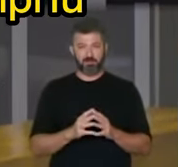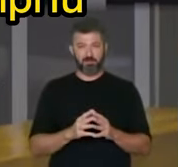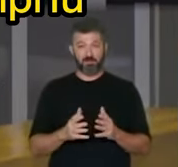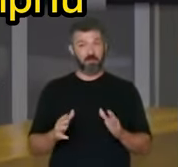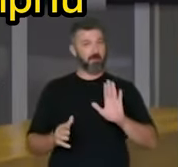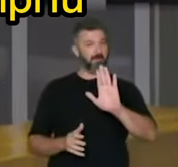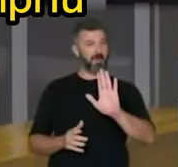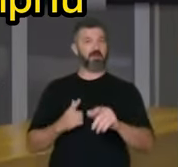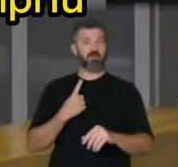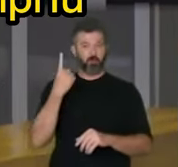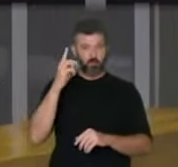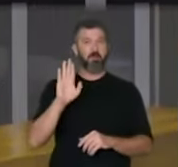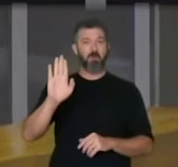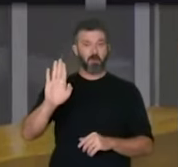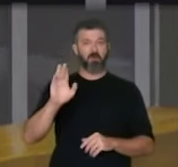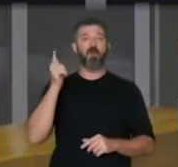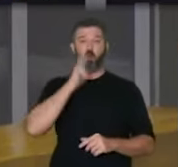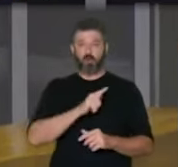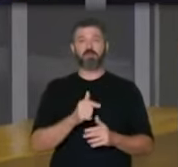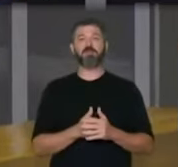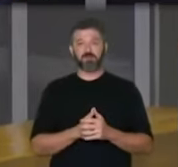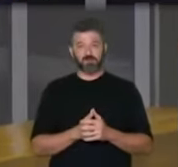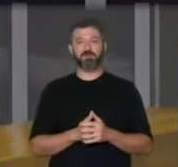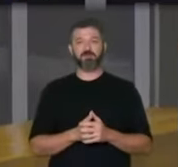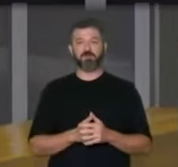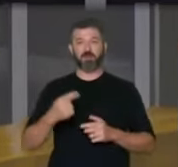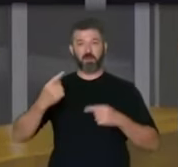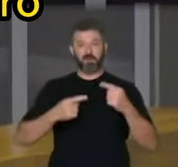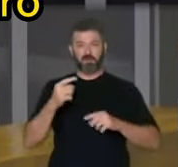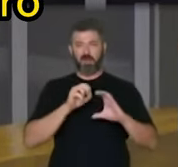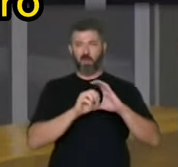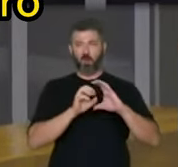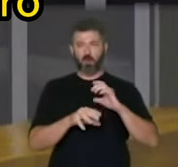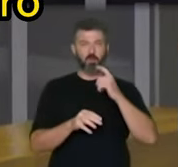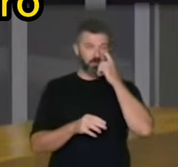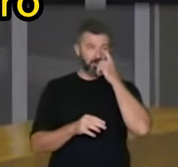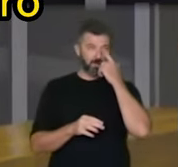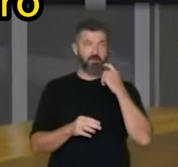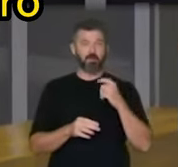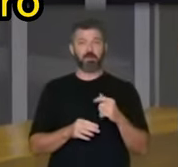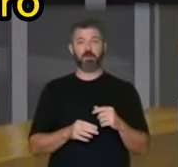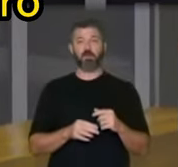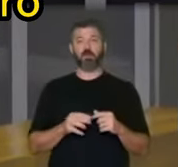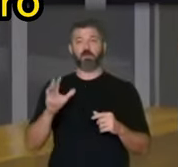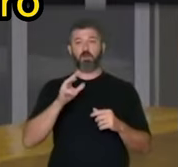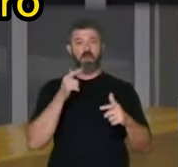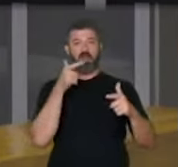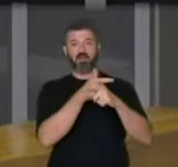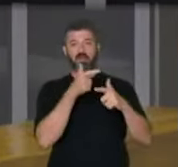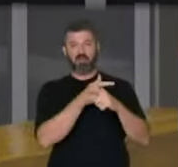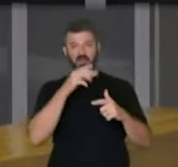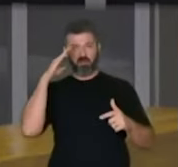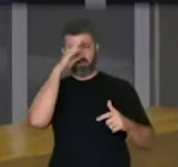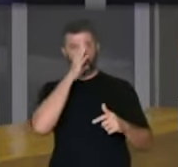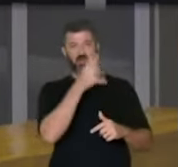uma promessa de campanha que ele cumpriu. Teve um debate na Globo em que ele começa a atacar o presidente Bolsonaro,